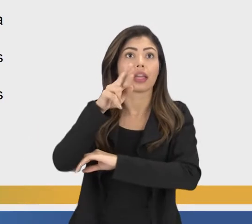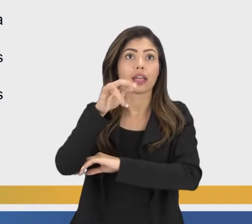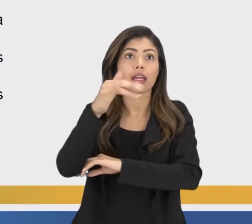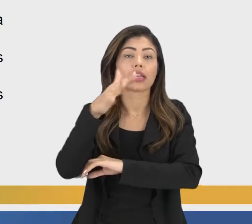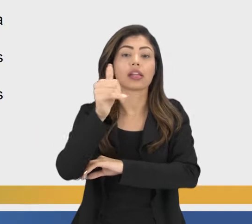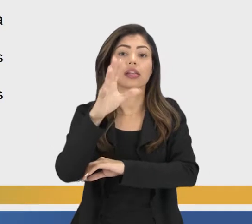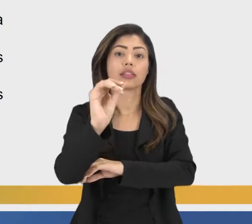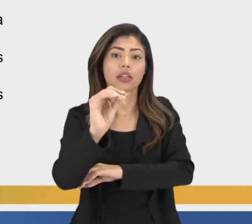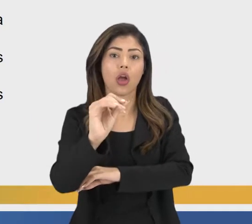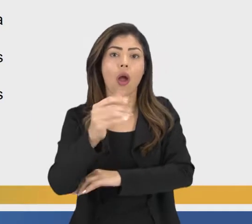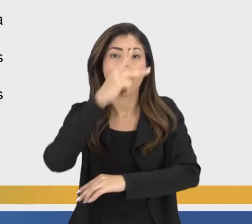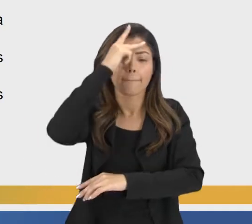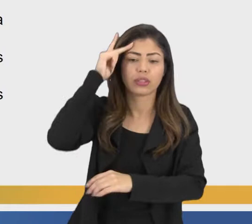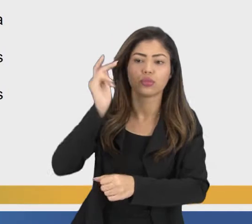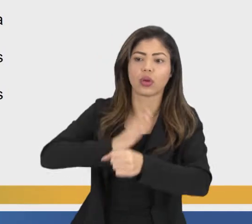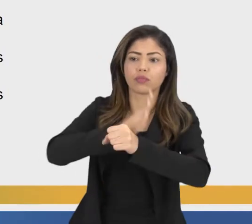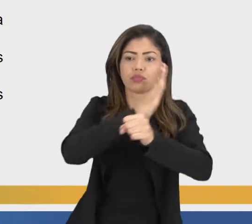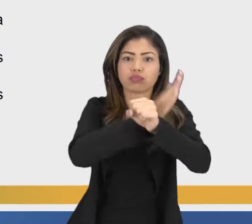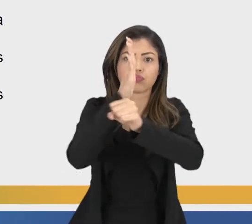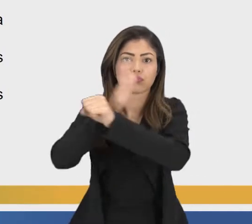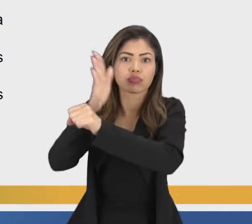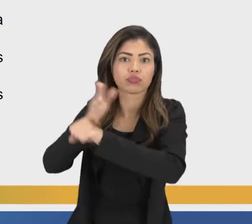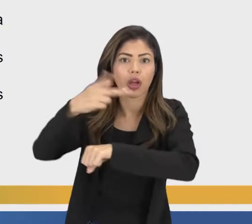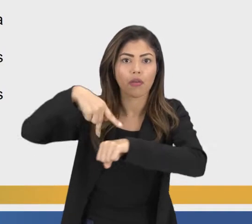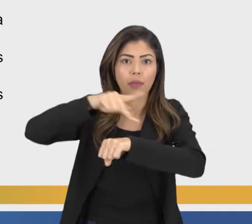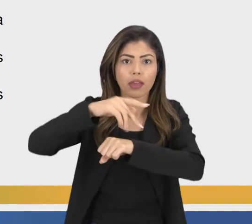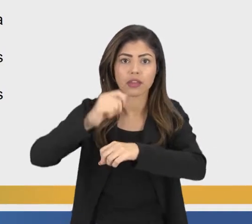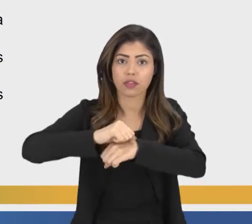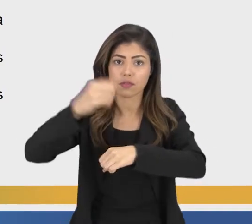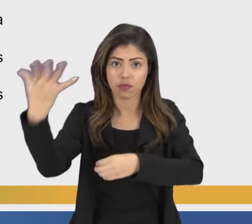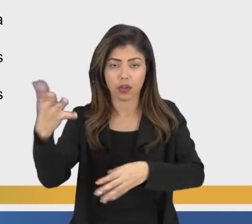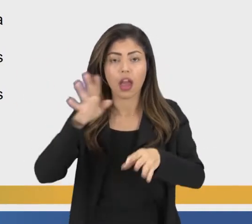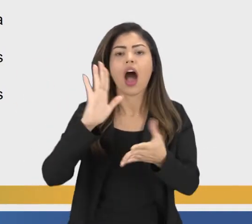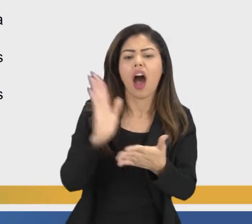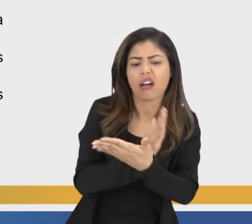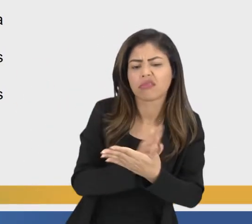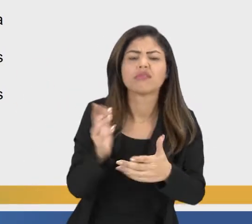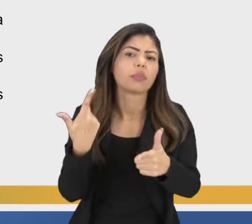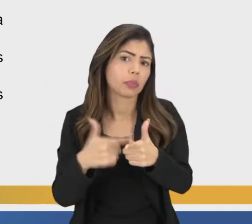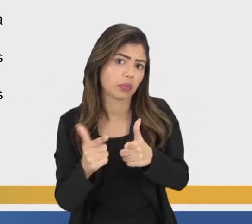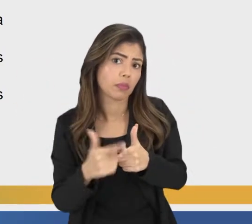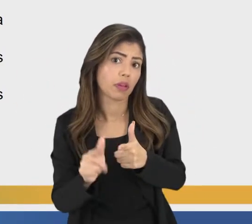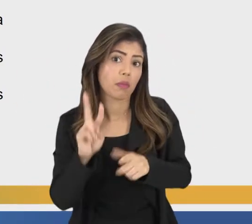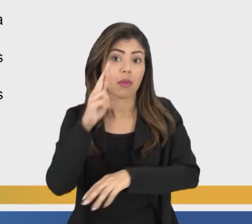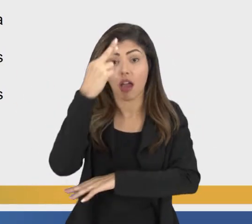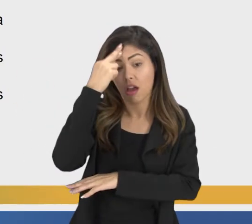do fluxo de pessoas que por algum motivo, alguma razão,